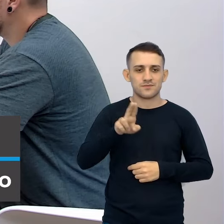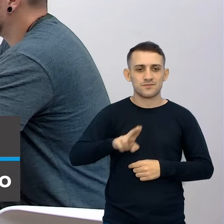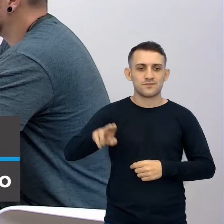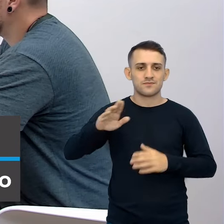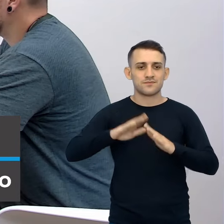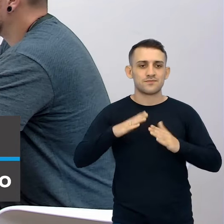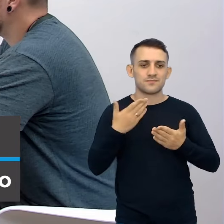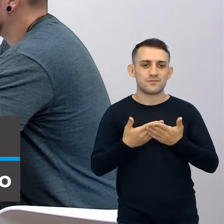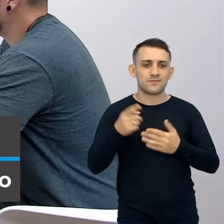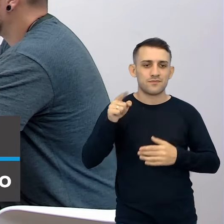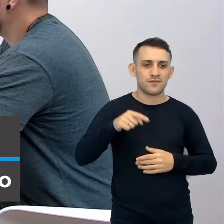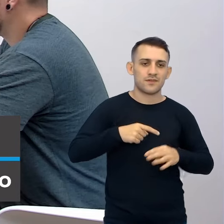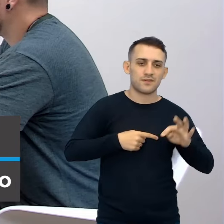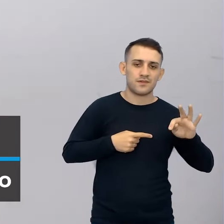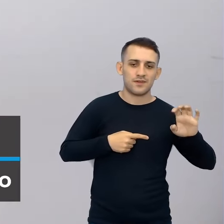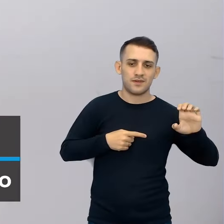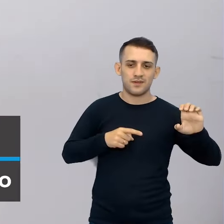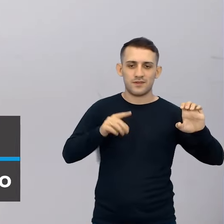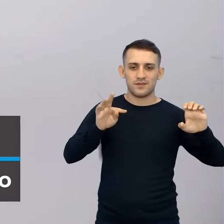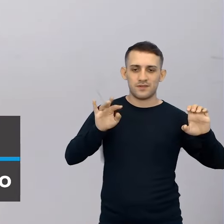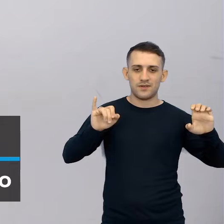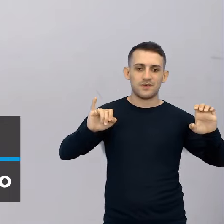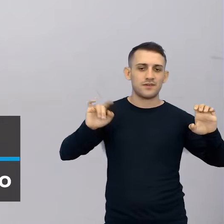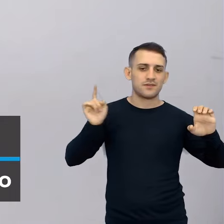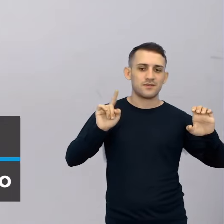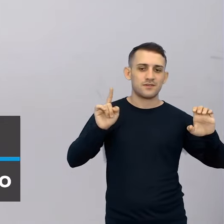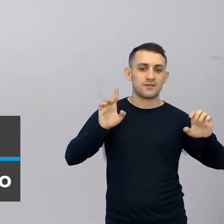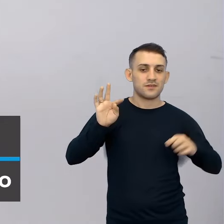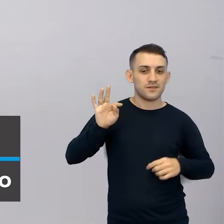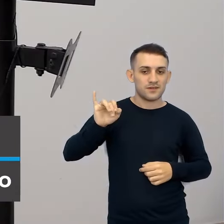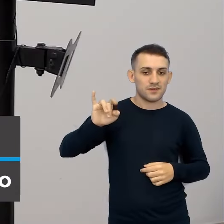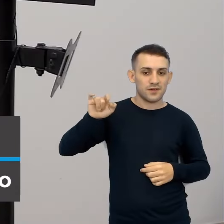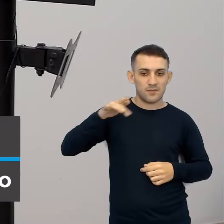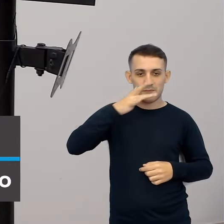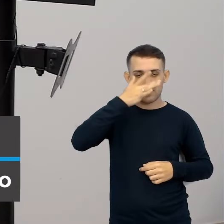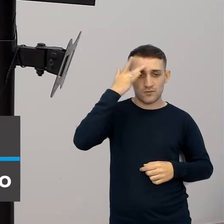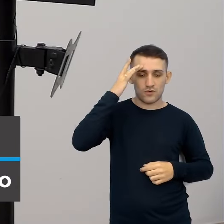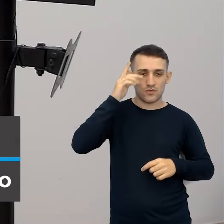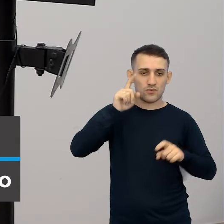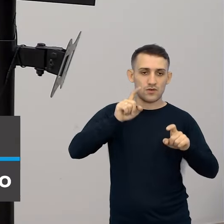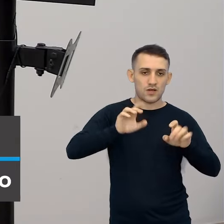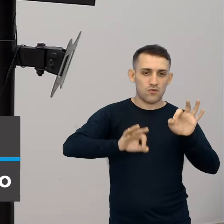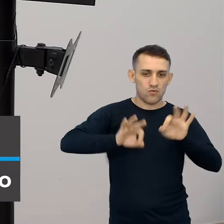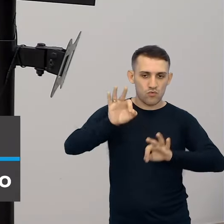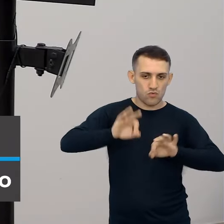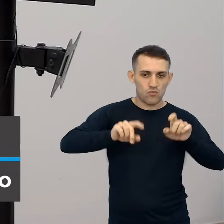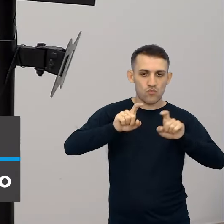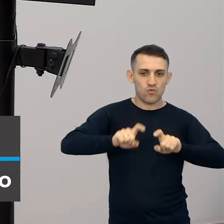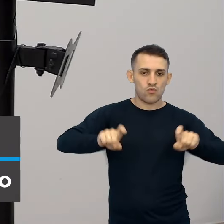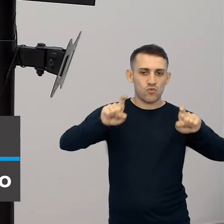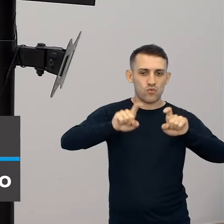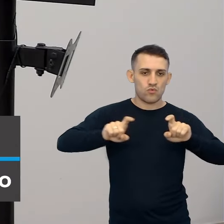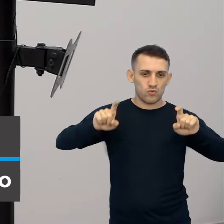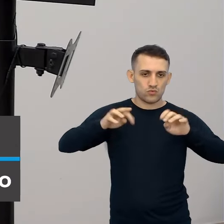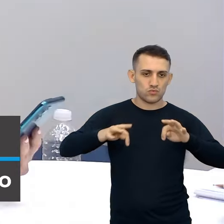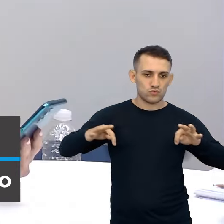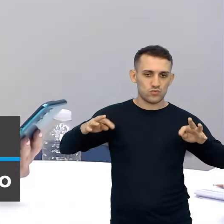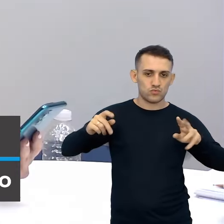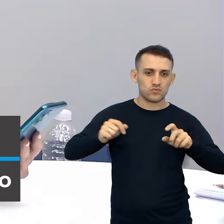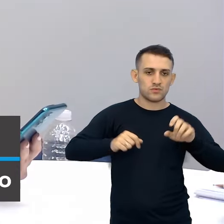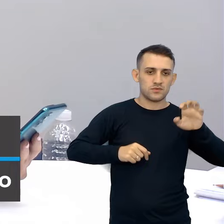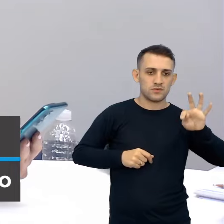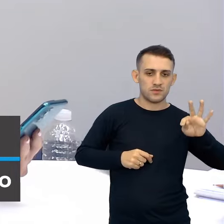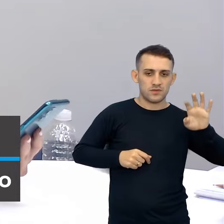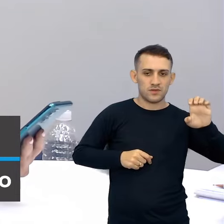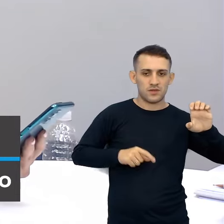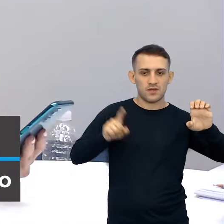escola é TE e não TI, tá? TI é aquele cara que abre o computador, que conserta, e